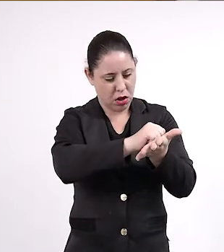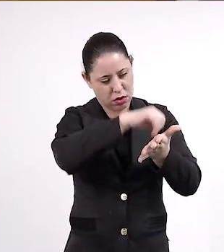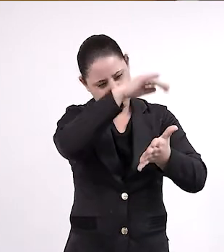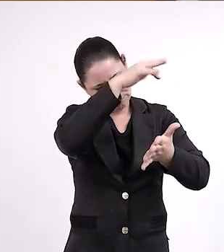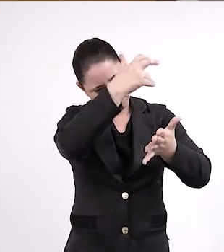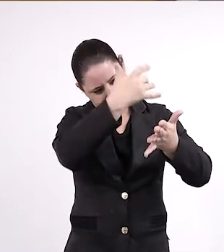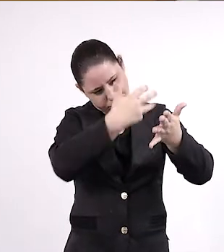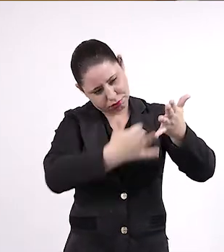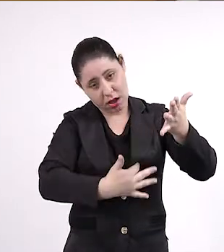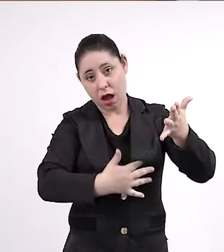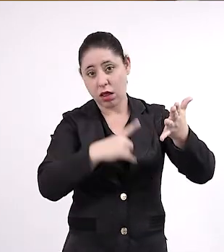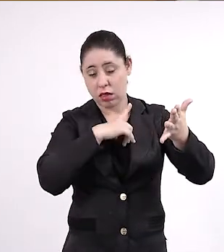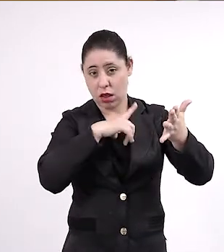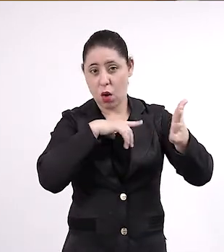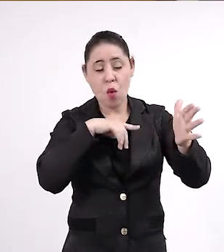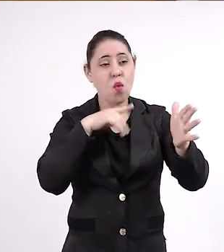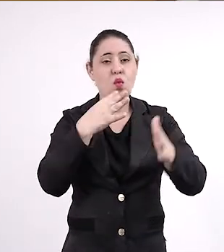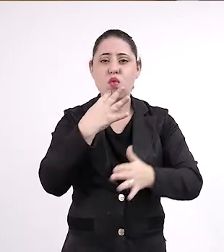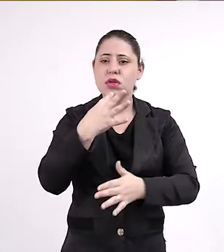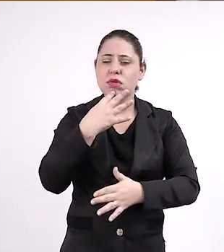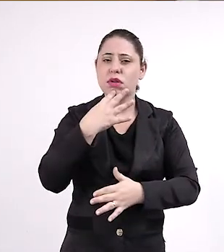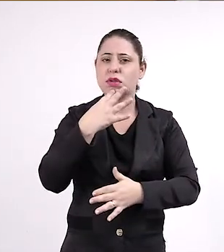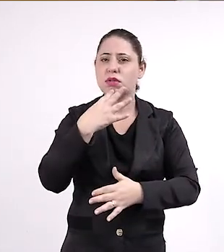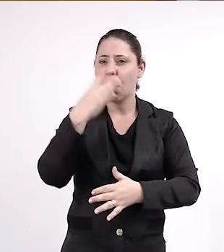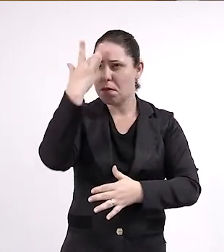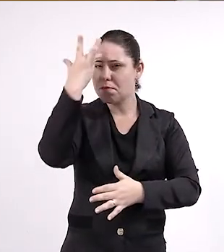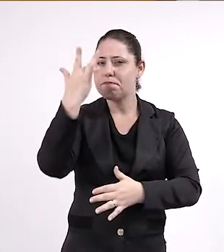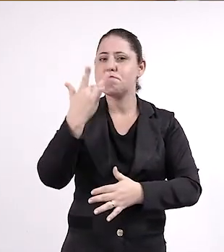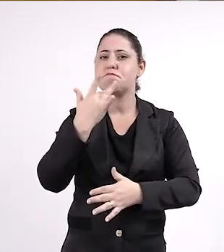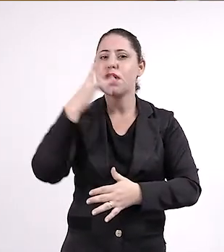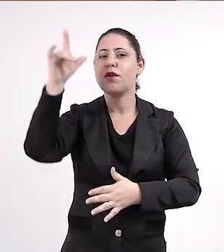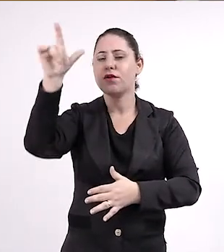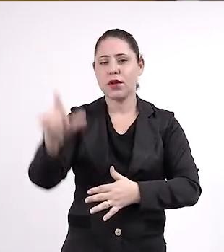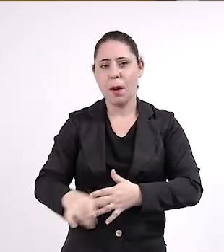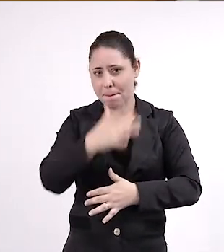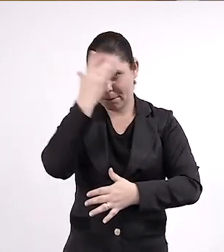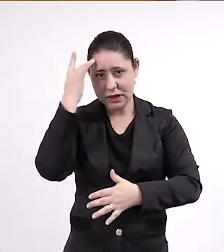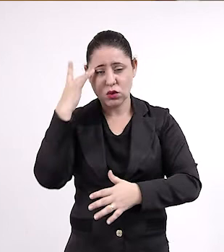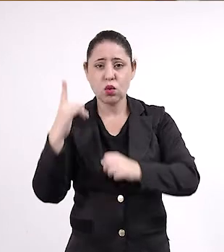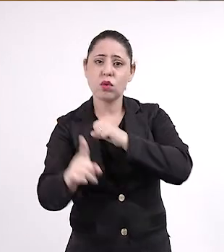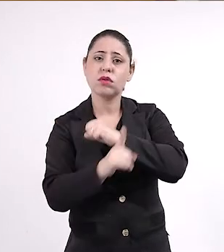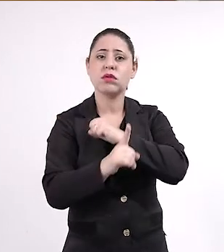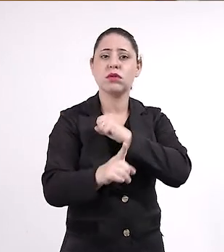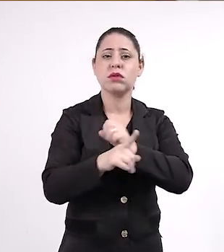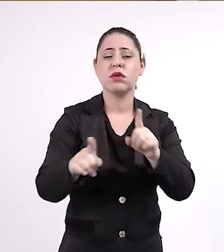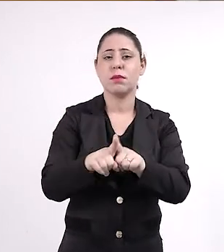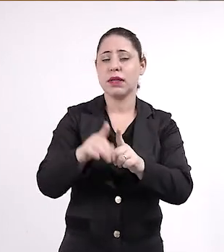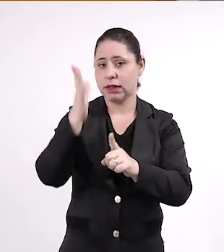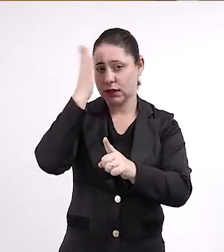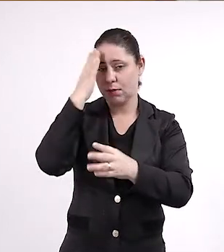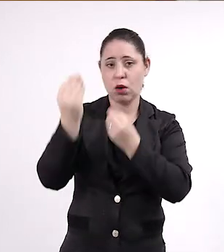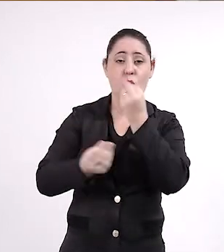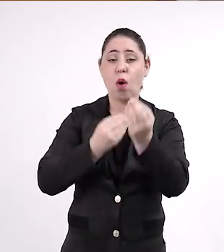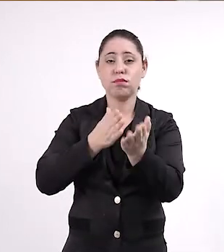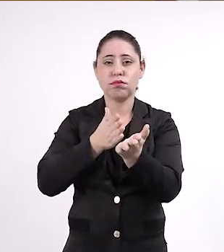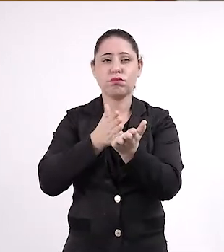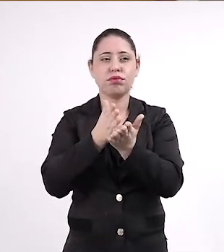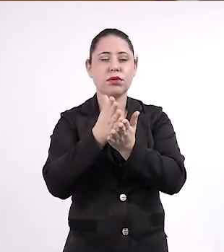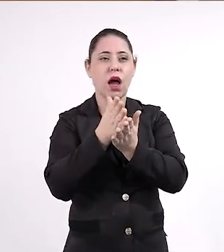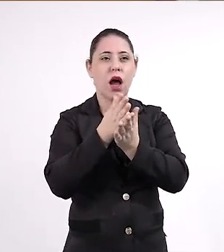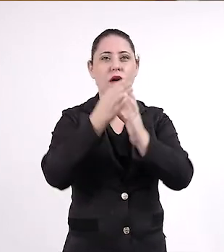vai facilitar com que a Defensoria conheça o perfil do seu assistido, né? Vai ter como traçar